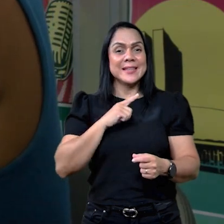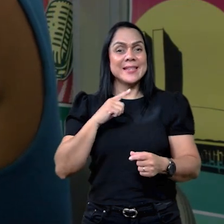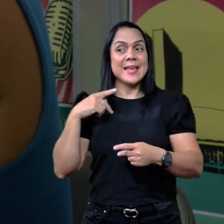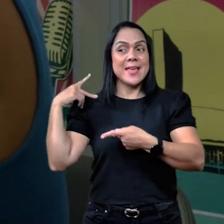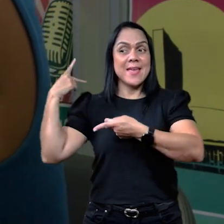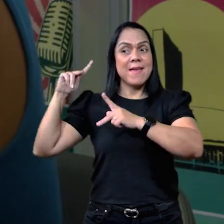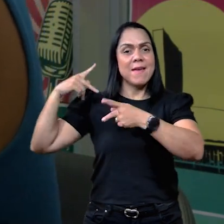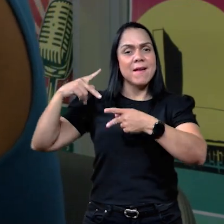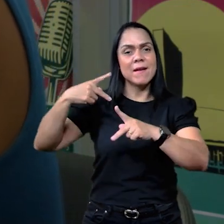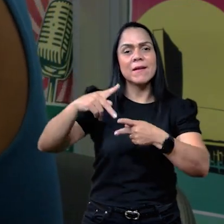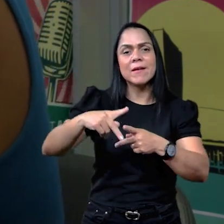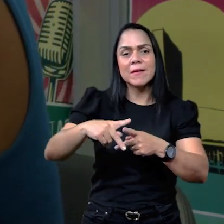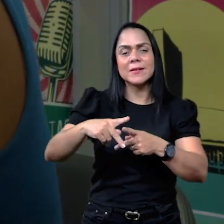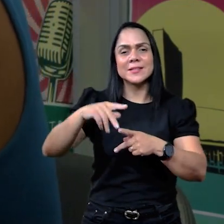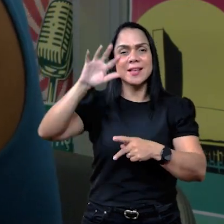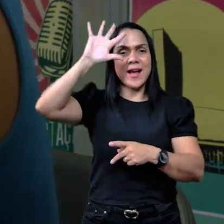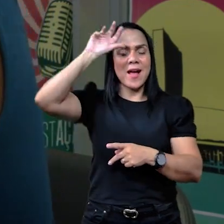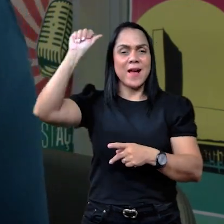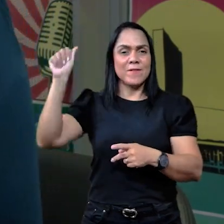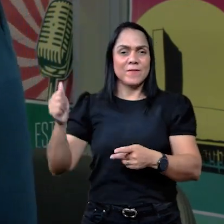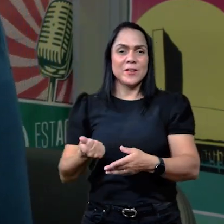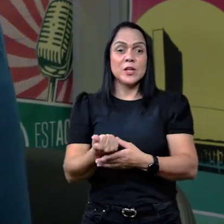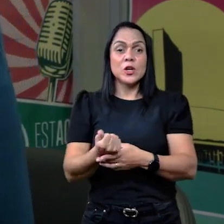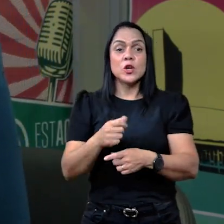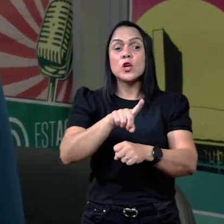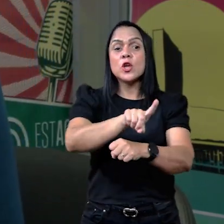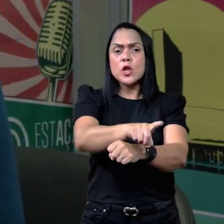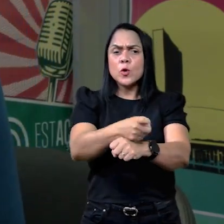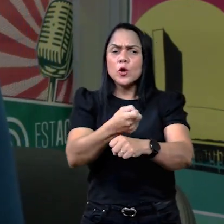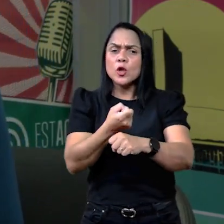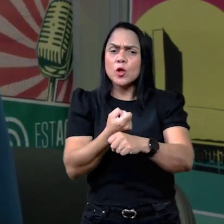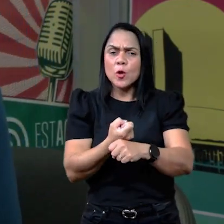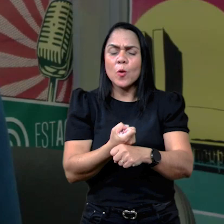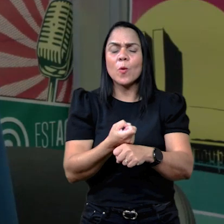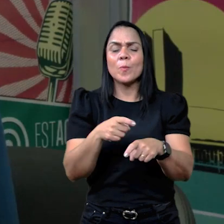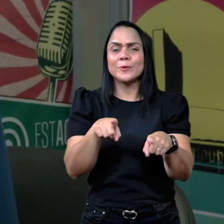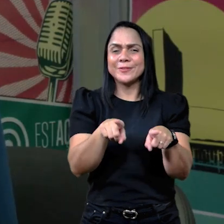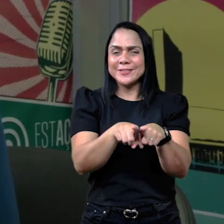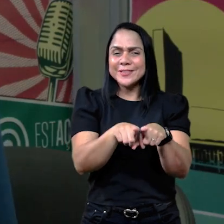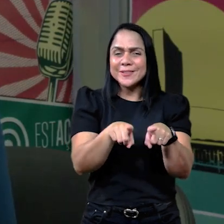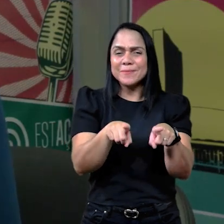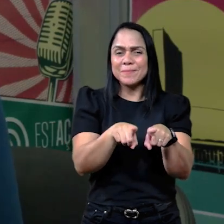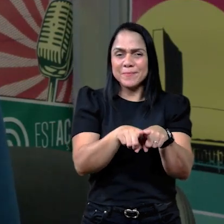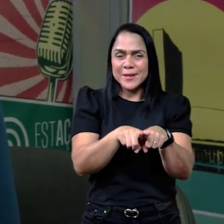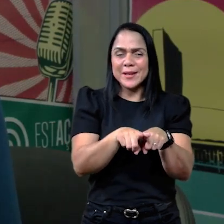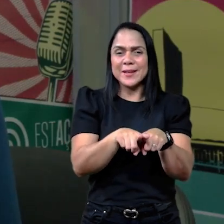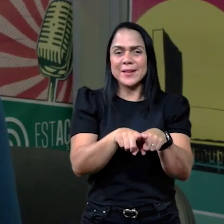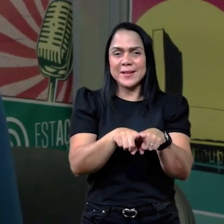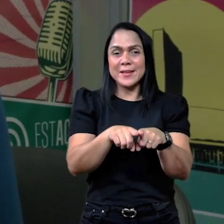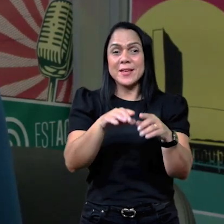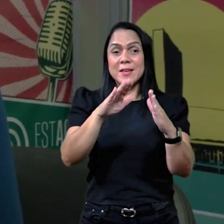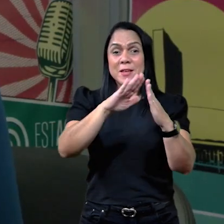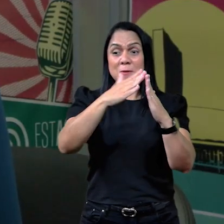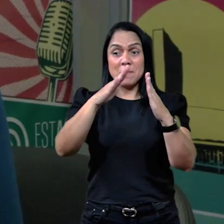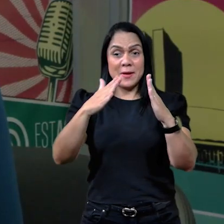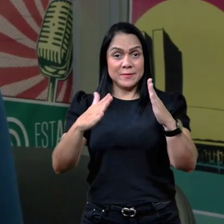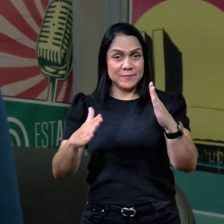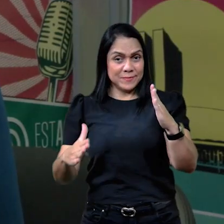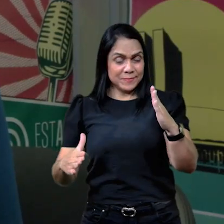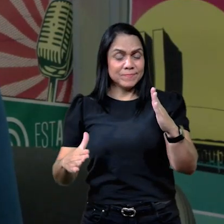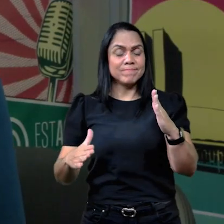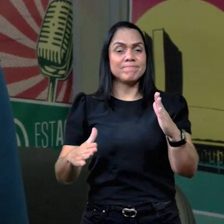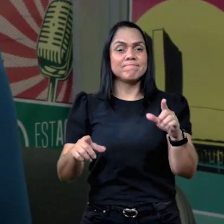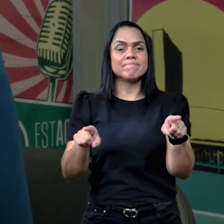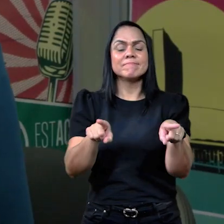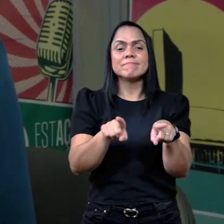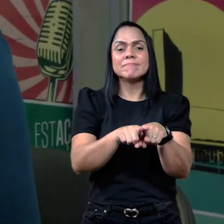africana, né, afrodiaspórica. Acho que os quilombos, mais ainda, assim, não só os quilombos e também as comunidades tradicionais de terreiro, de matriz